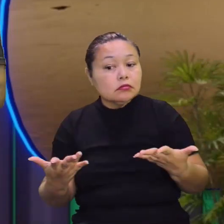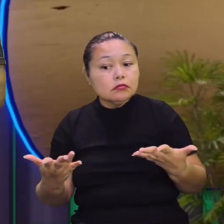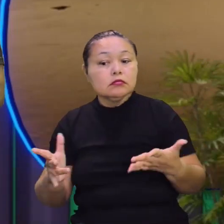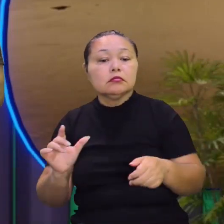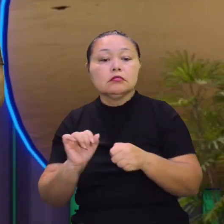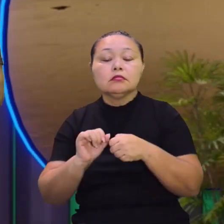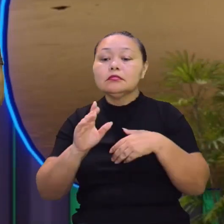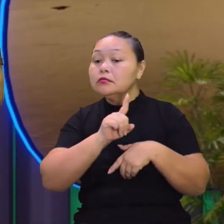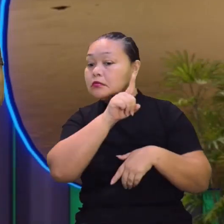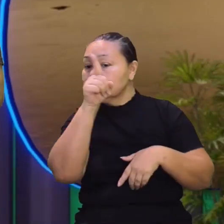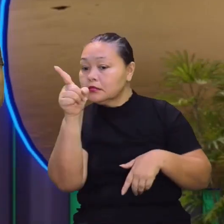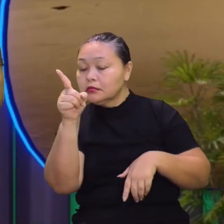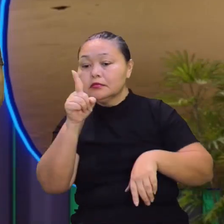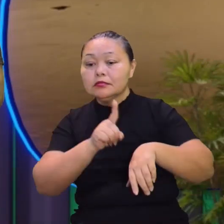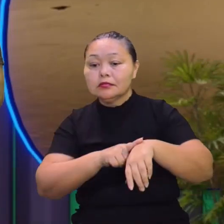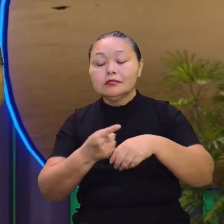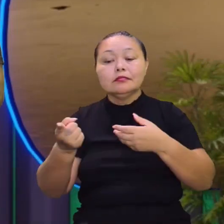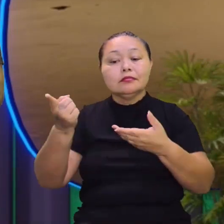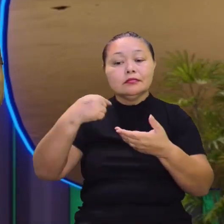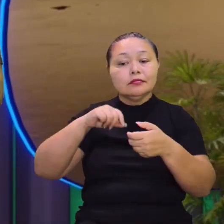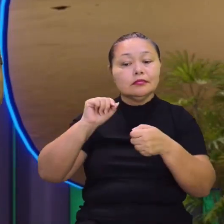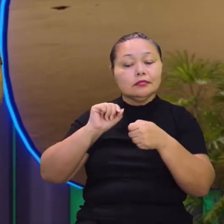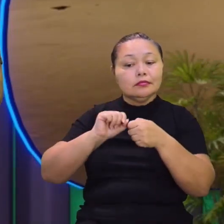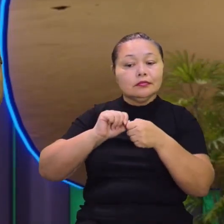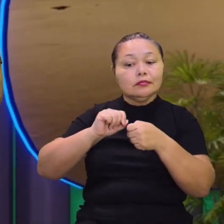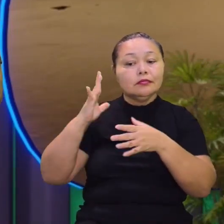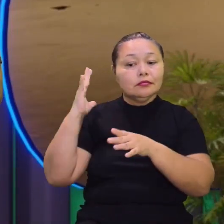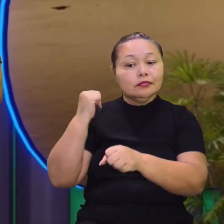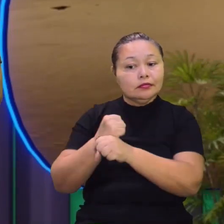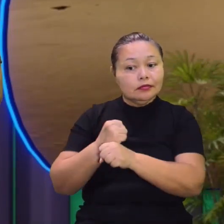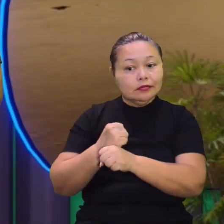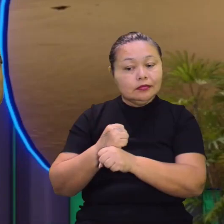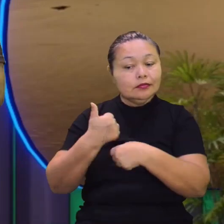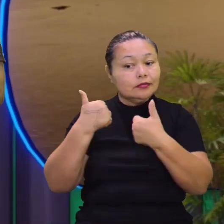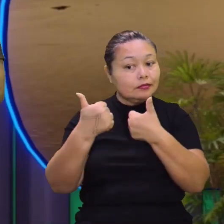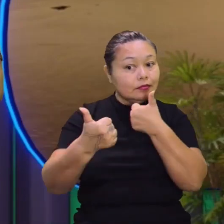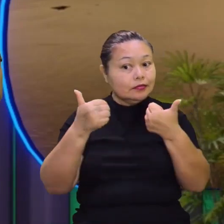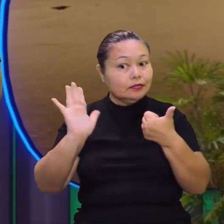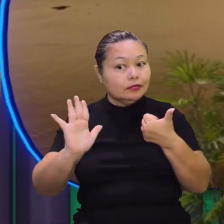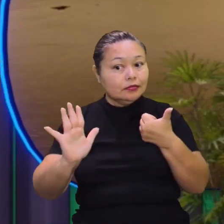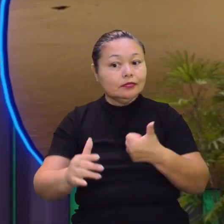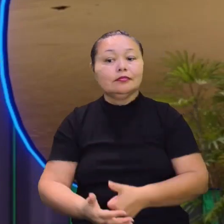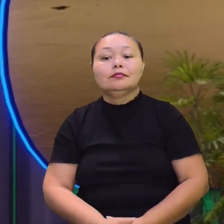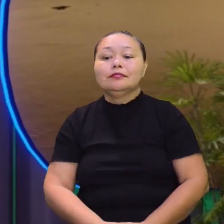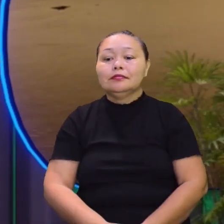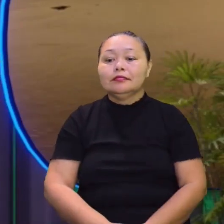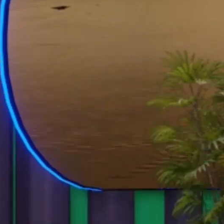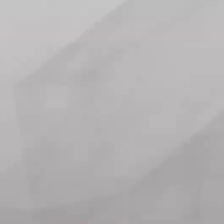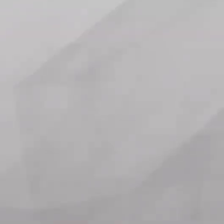Agora a gente vai ali, daqui a pouquinho a gente volta para fazer a revisão. Valeu! Tchau!